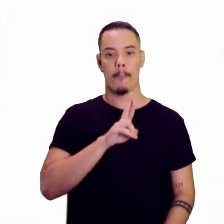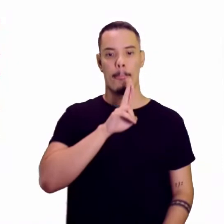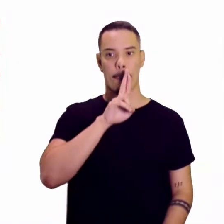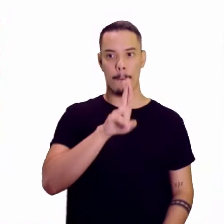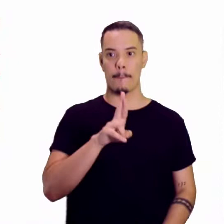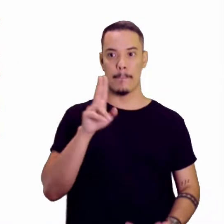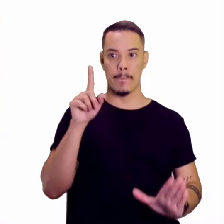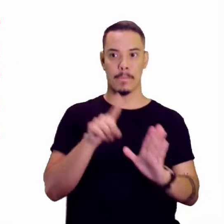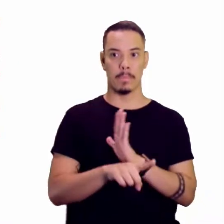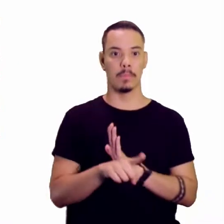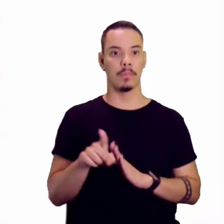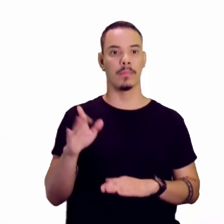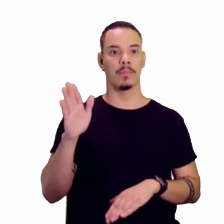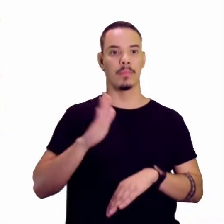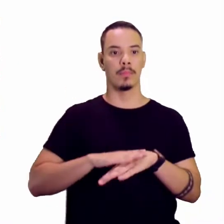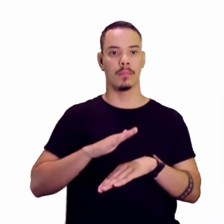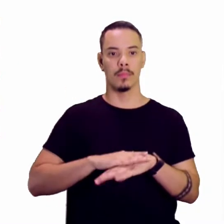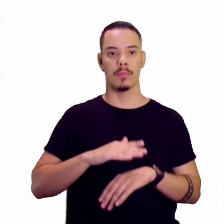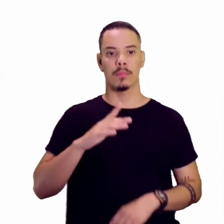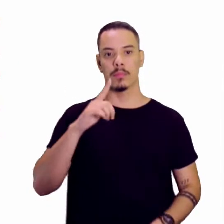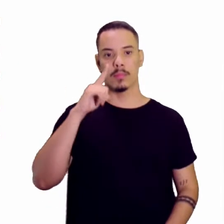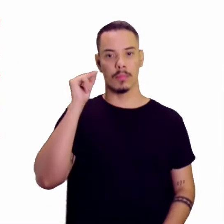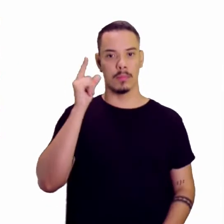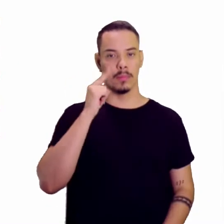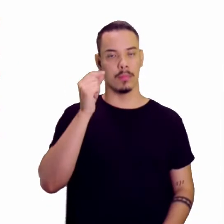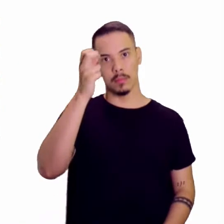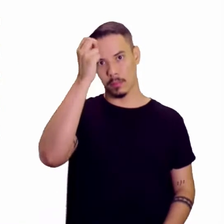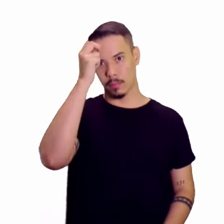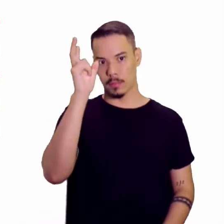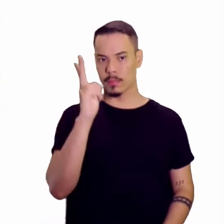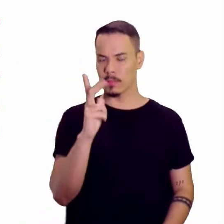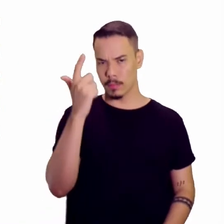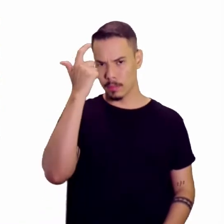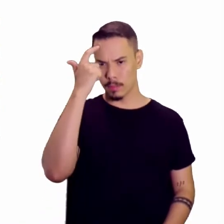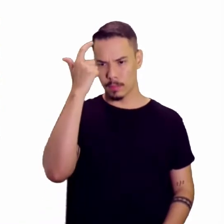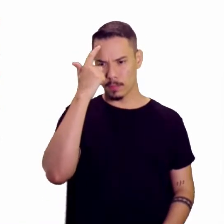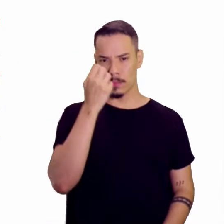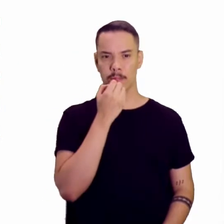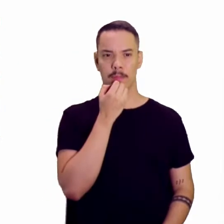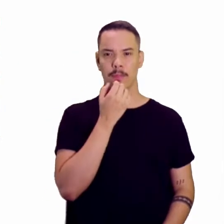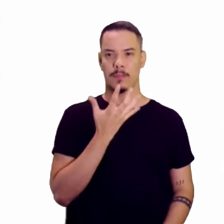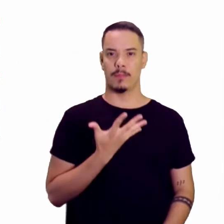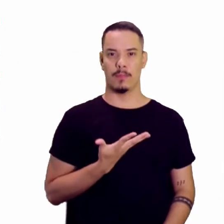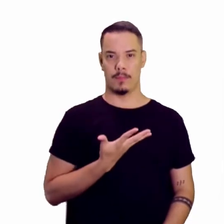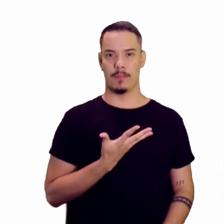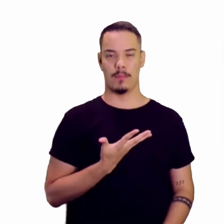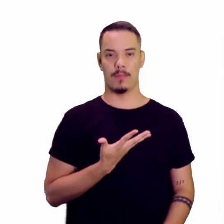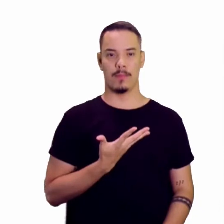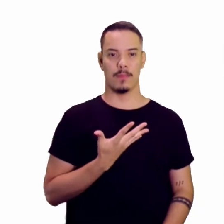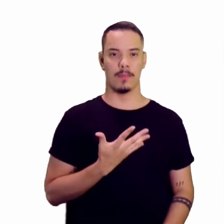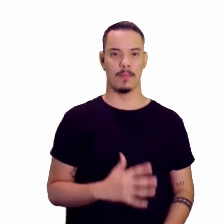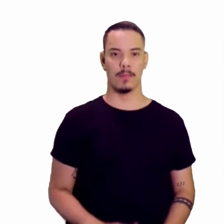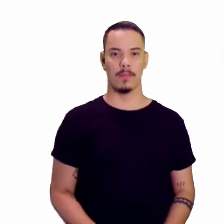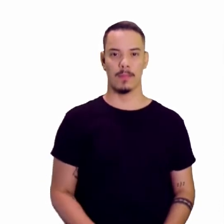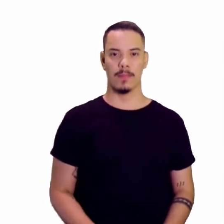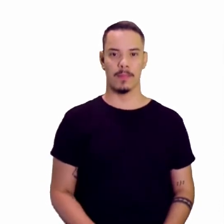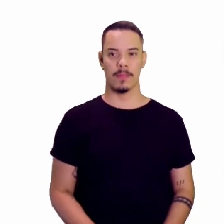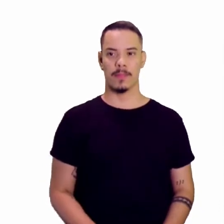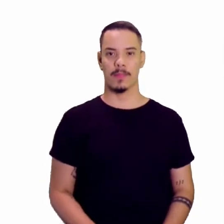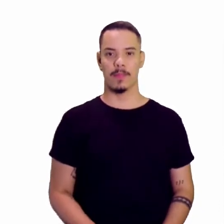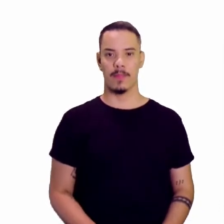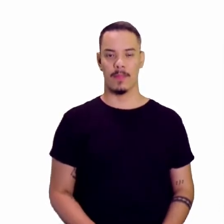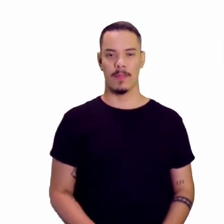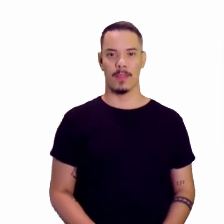a pergunta, o Garfield de gaiatinho, né? Espertinho. Mas foi legal aí, foi espertinho ele. Pois é, foi espertinho o Garfield. Viu que